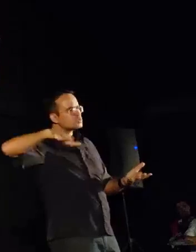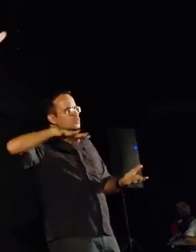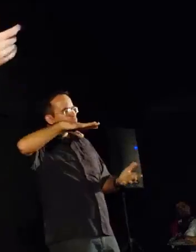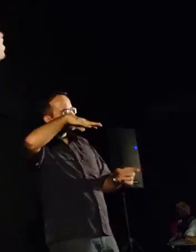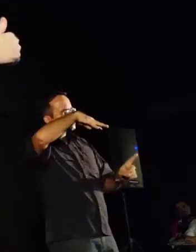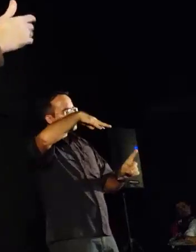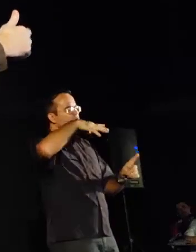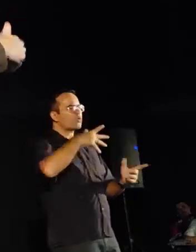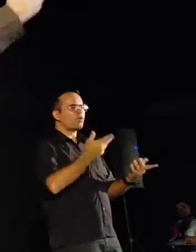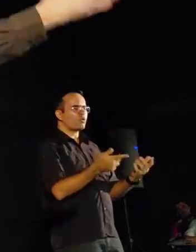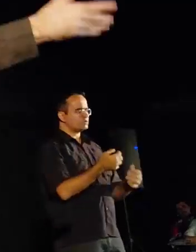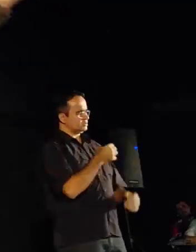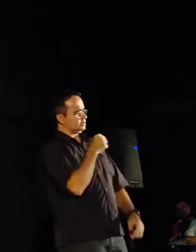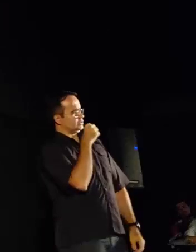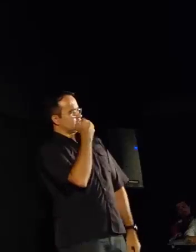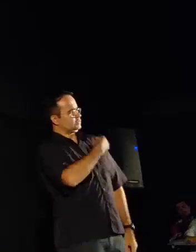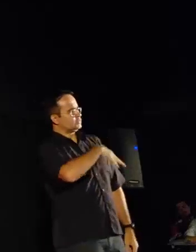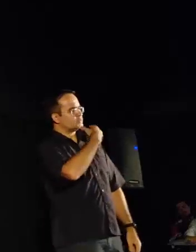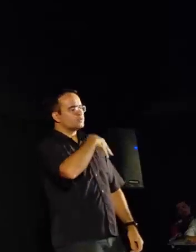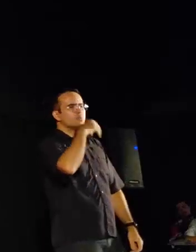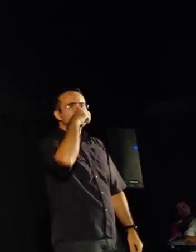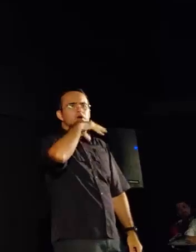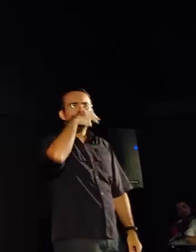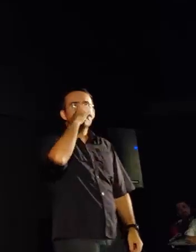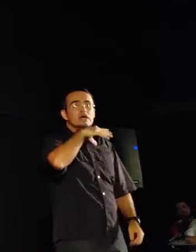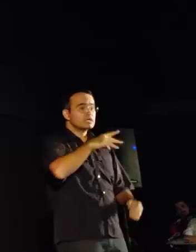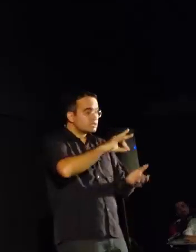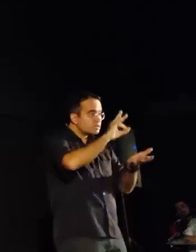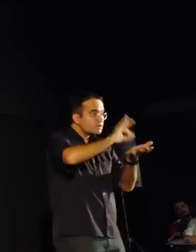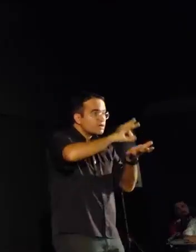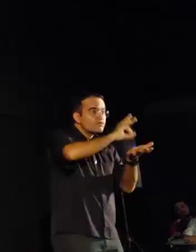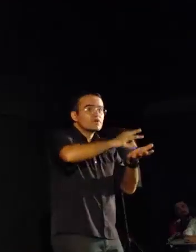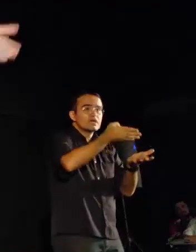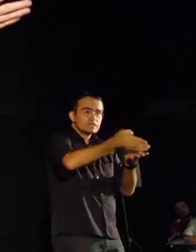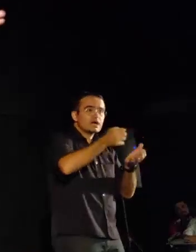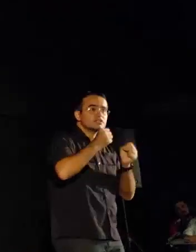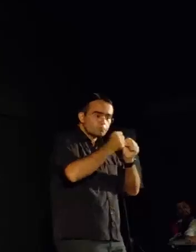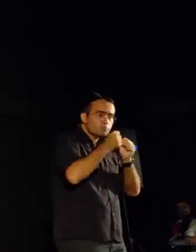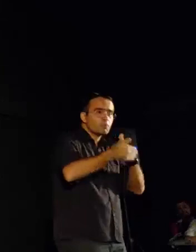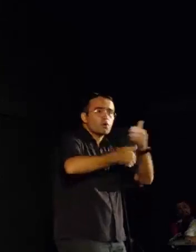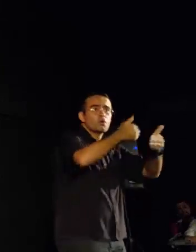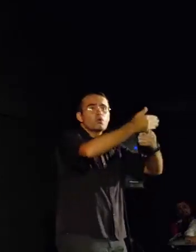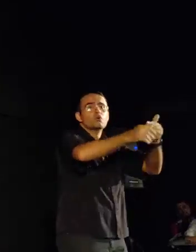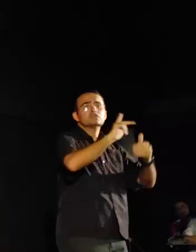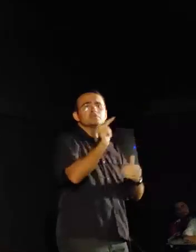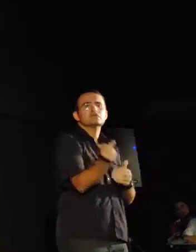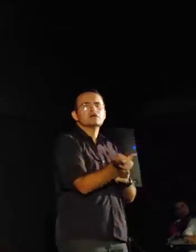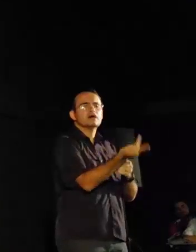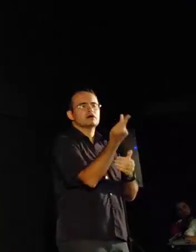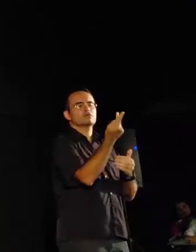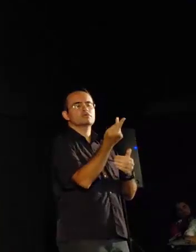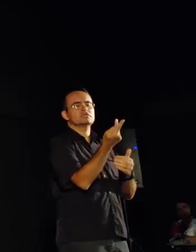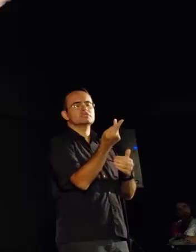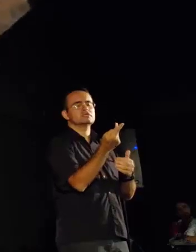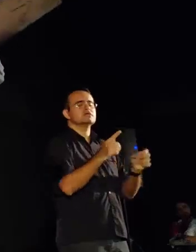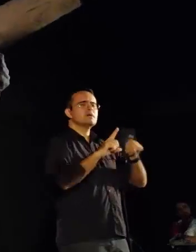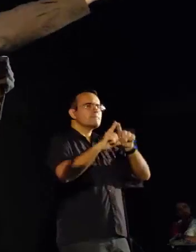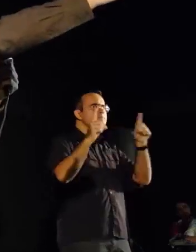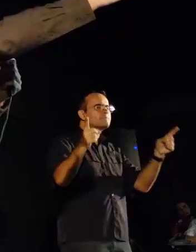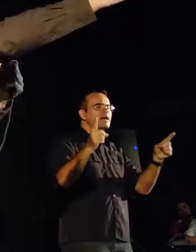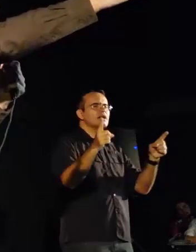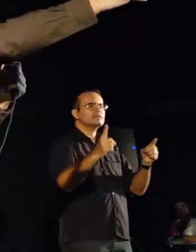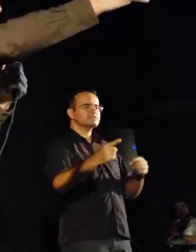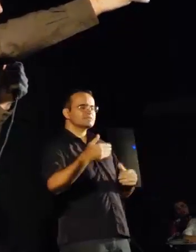processo, vê que isso é uma carta presente, é um cenário possível. Agora, diante